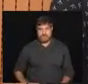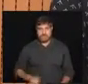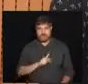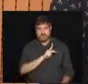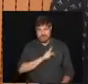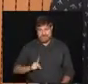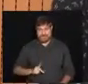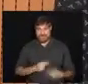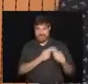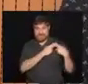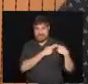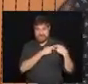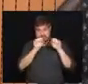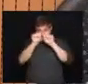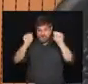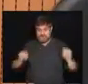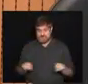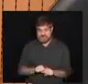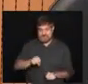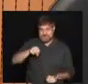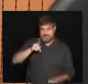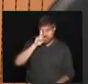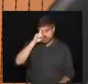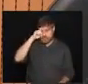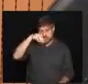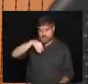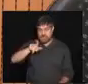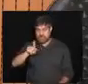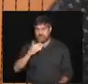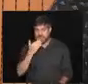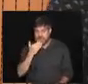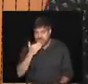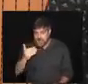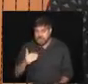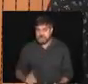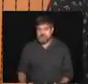doutor Marcos Pimenta, e solicitar que o doutor Carmo faça uso